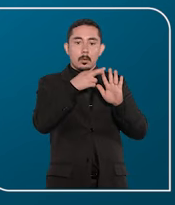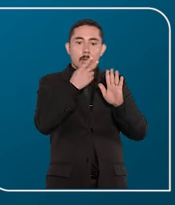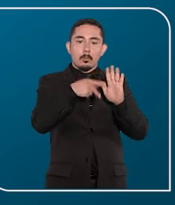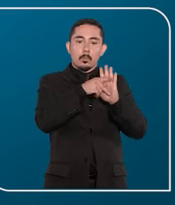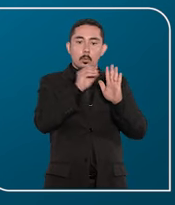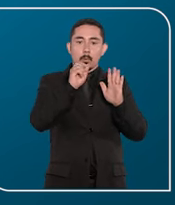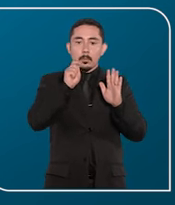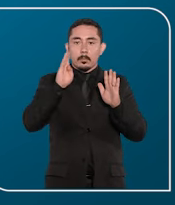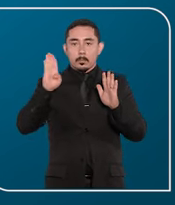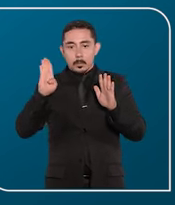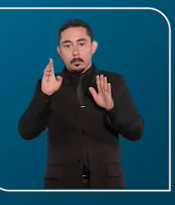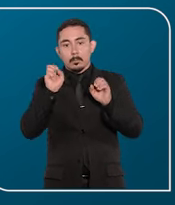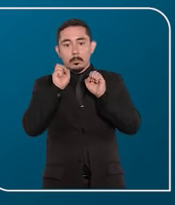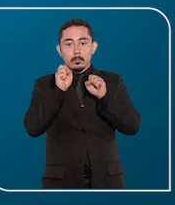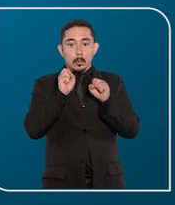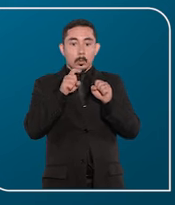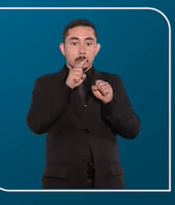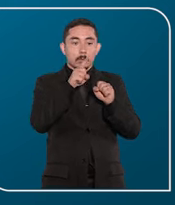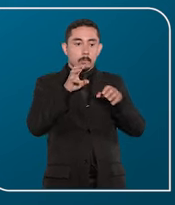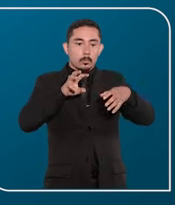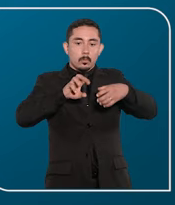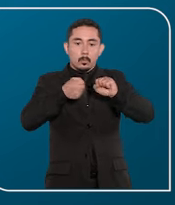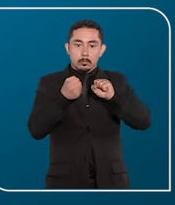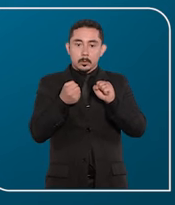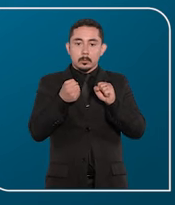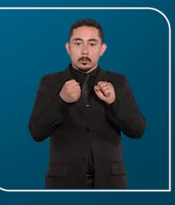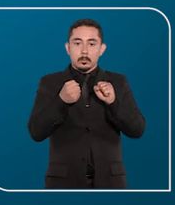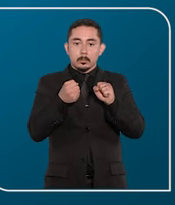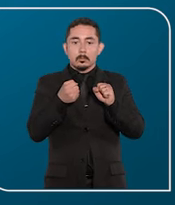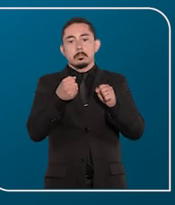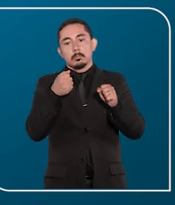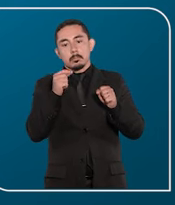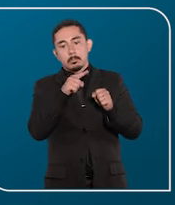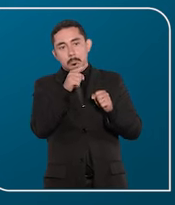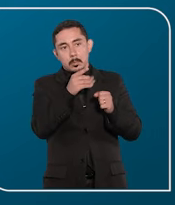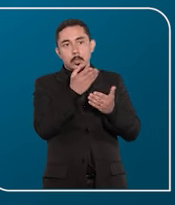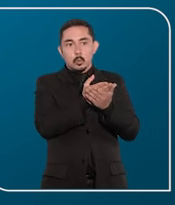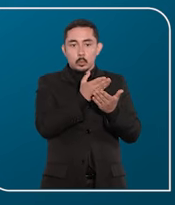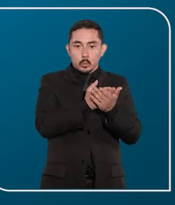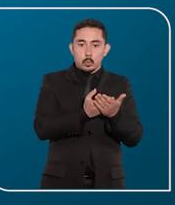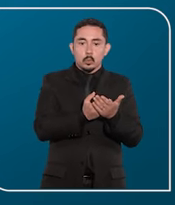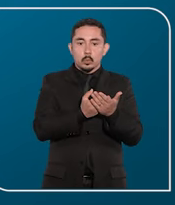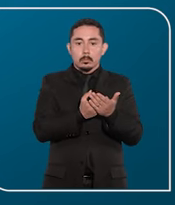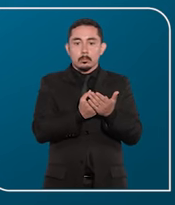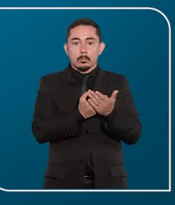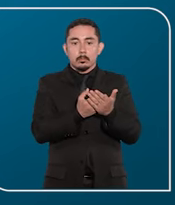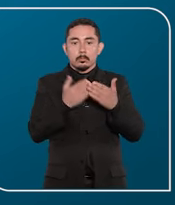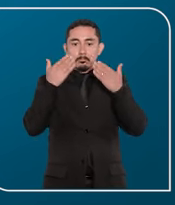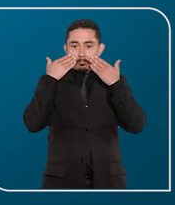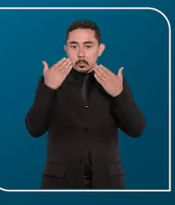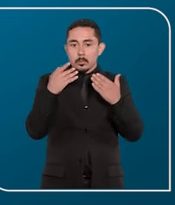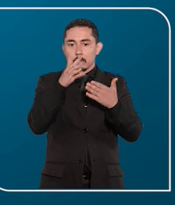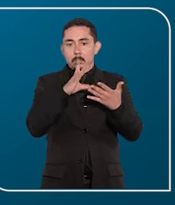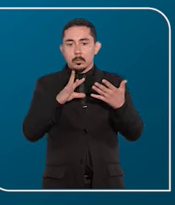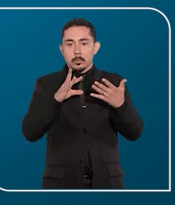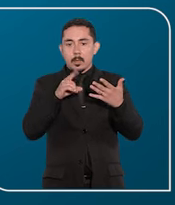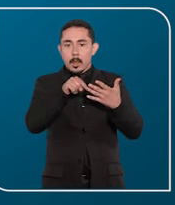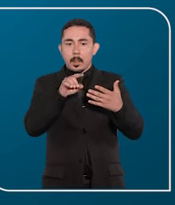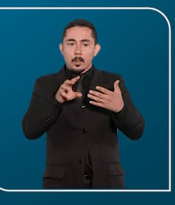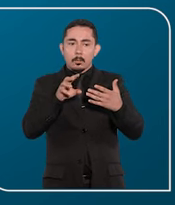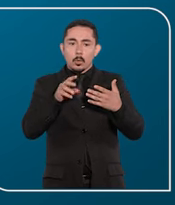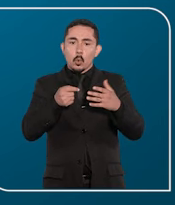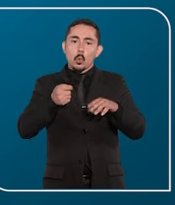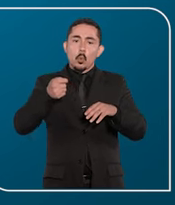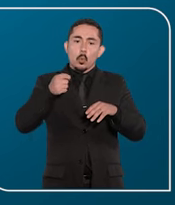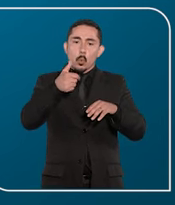permite que o graduando, né, ainda em graduação, né, diante de estar completando lá, se eu salvo